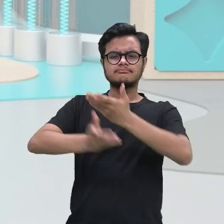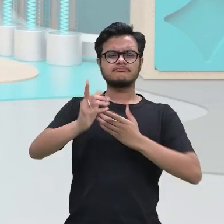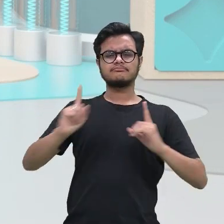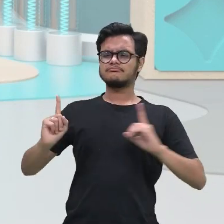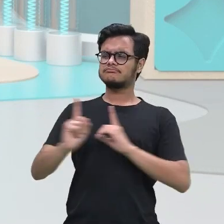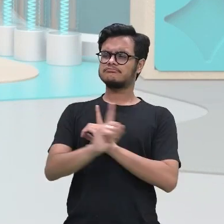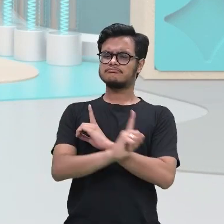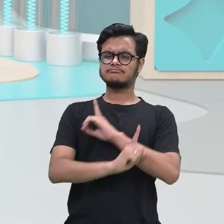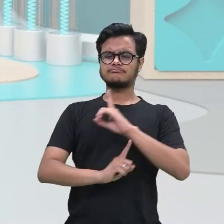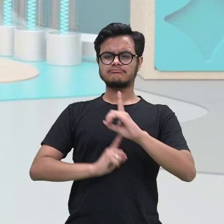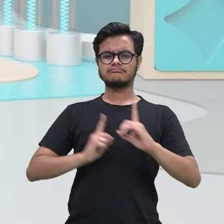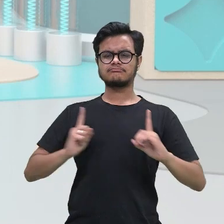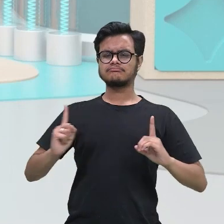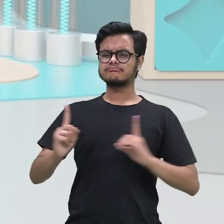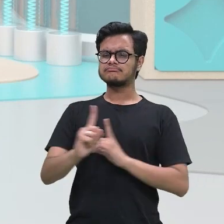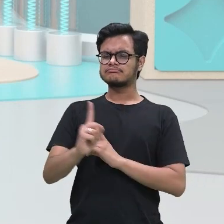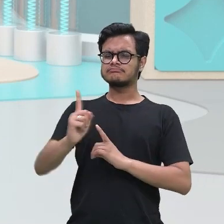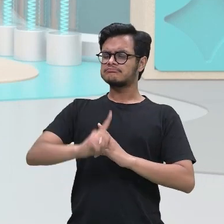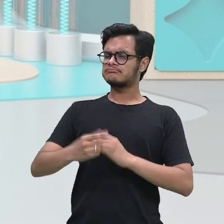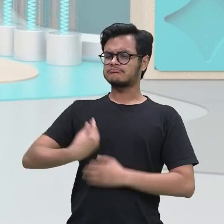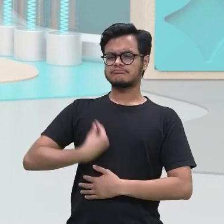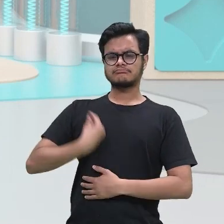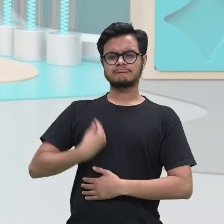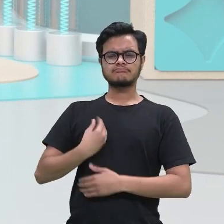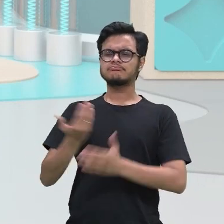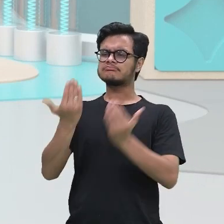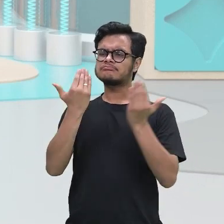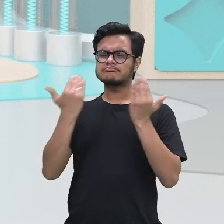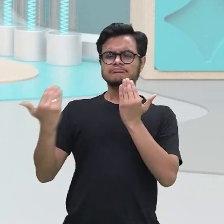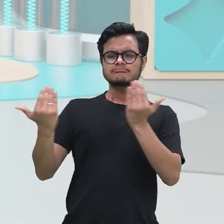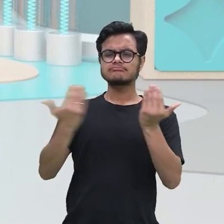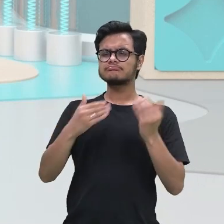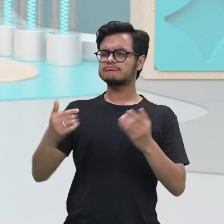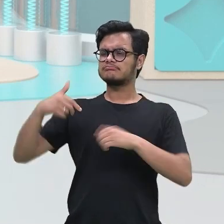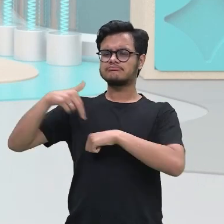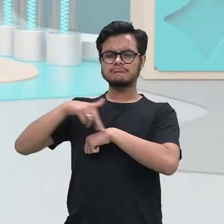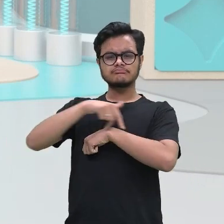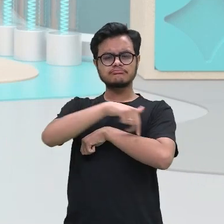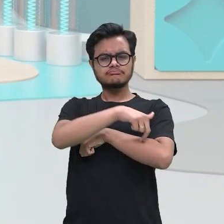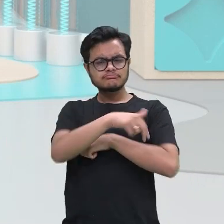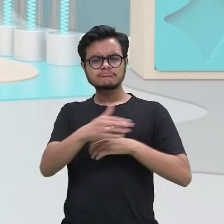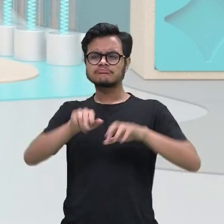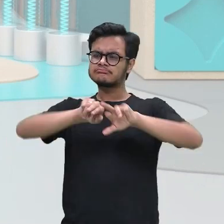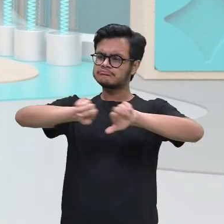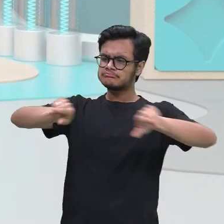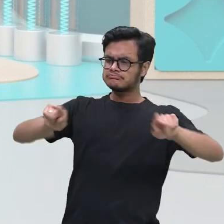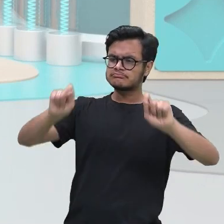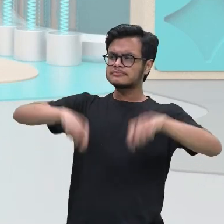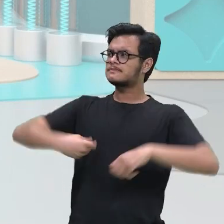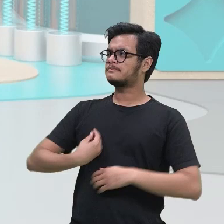movimentando, praticando, conversando, andando, correndo, pulando.